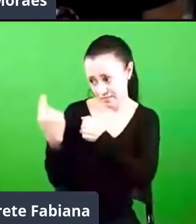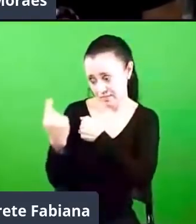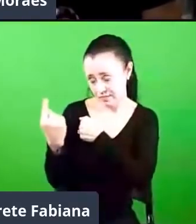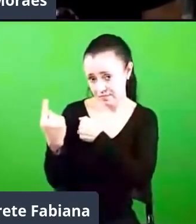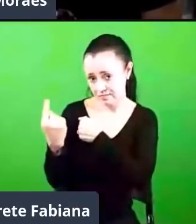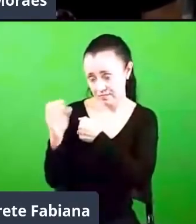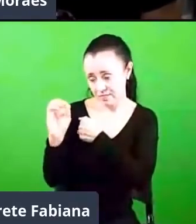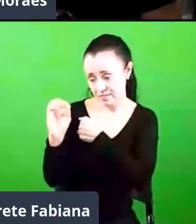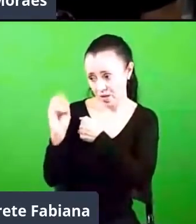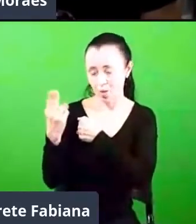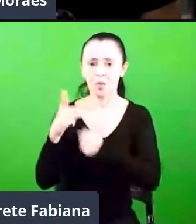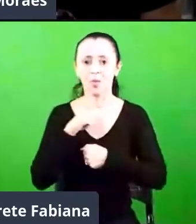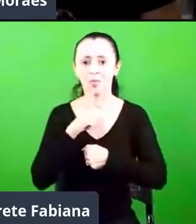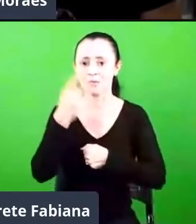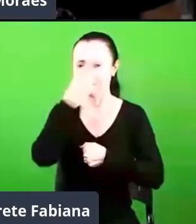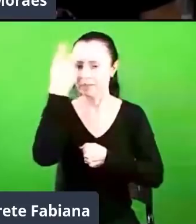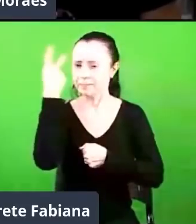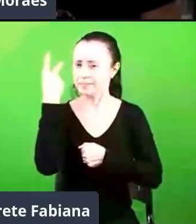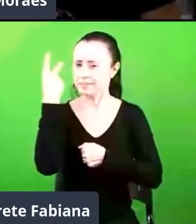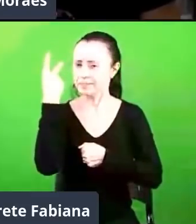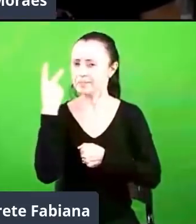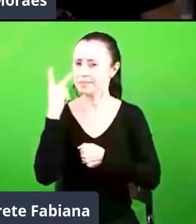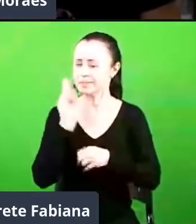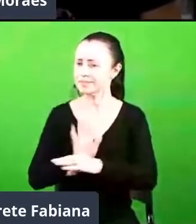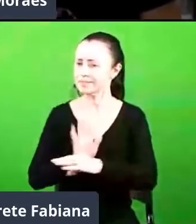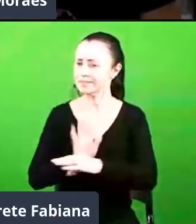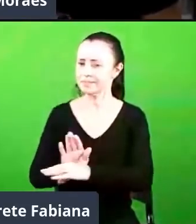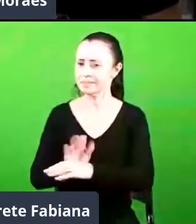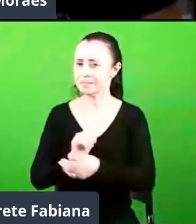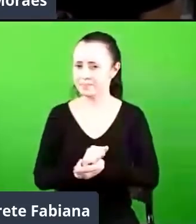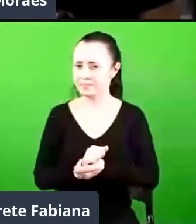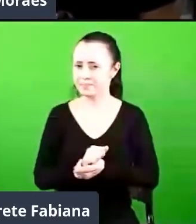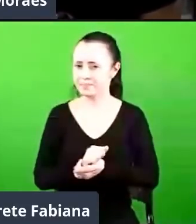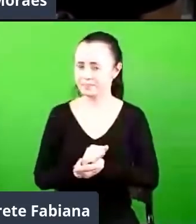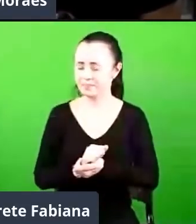lado ajudando? Ou será que a pessoa que está ali do lado está passando a resposta?